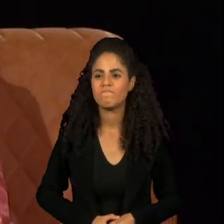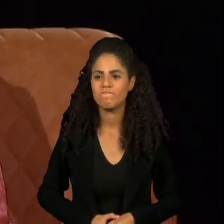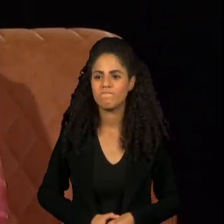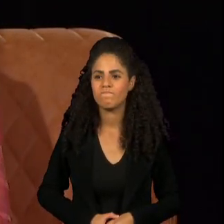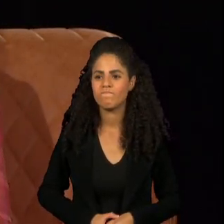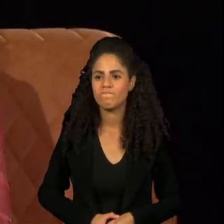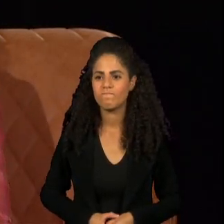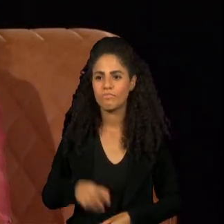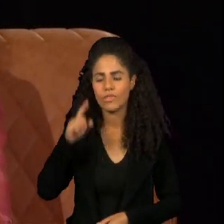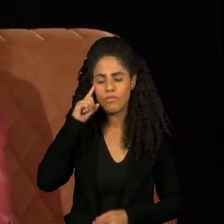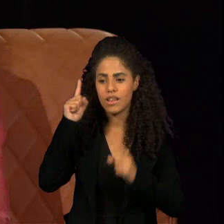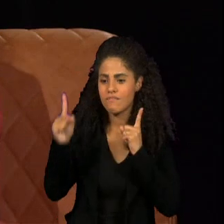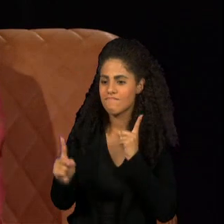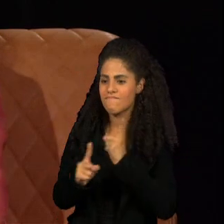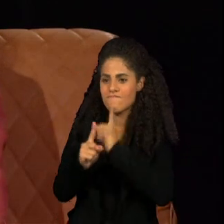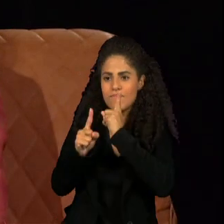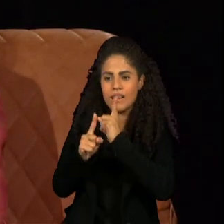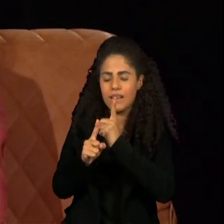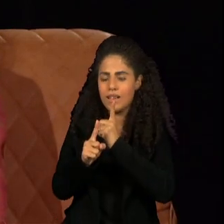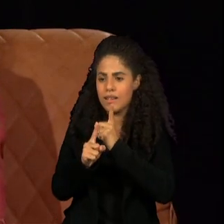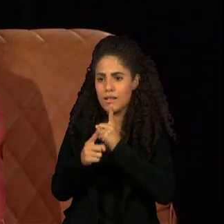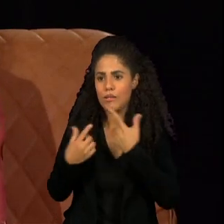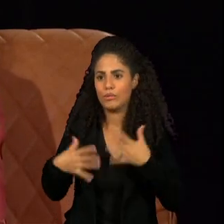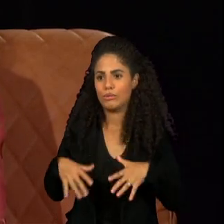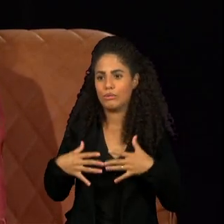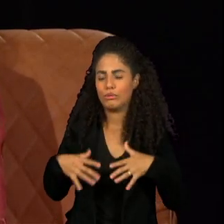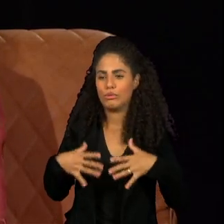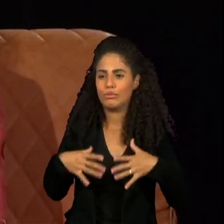Foi um encontro absolutamente sensacional, né?